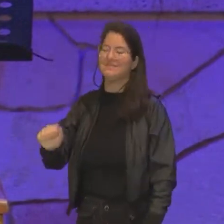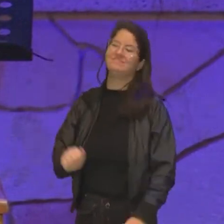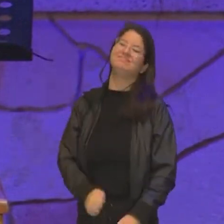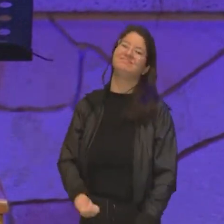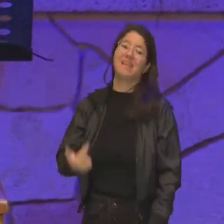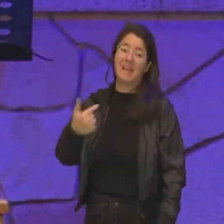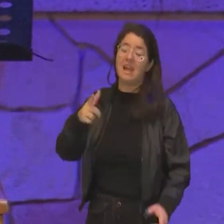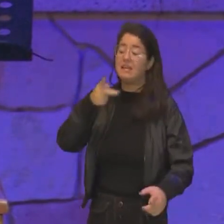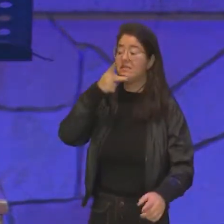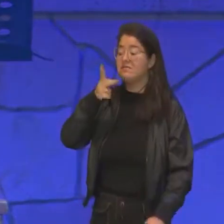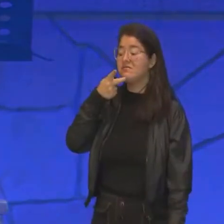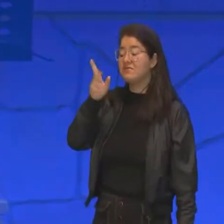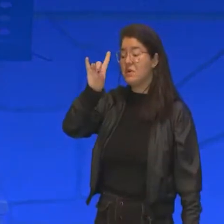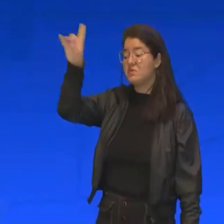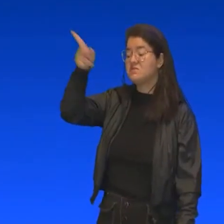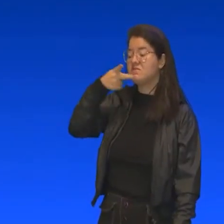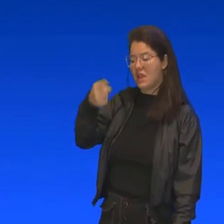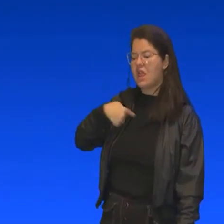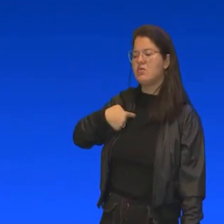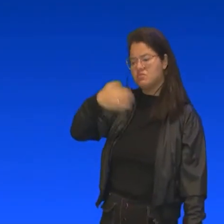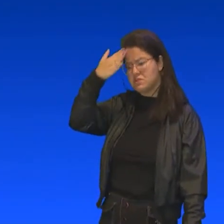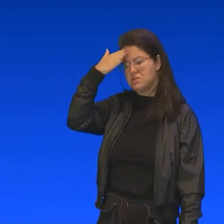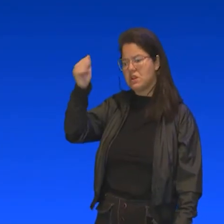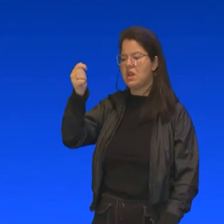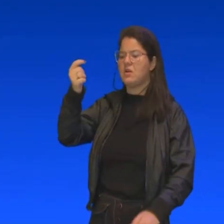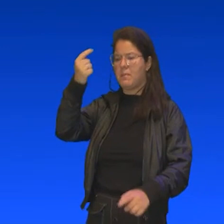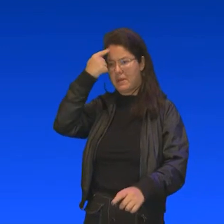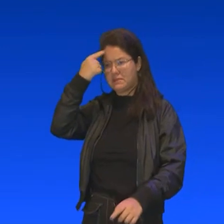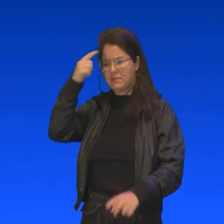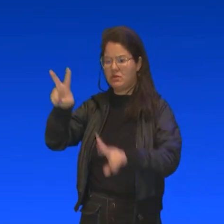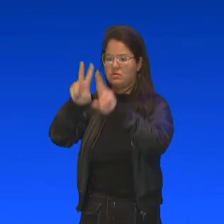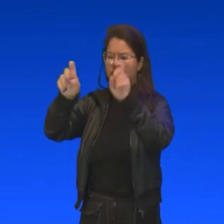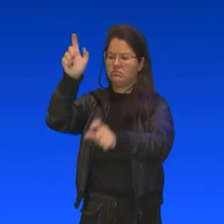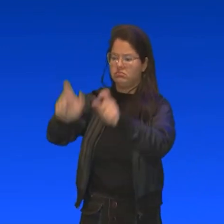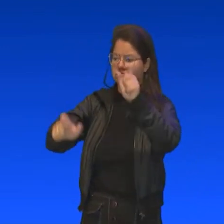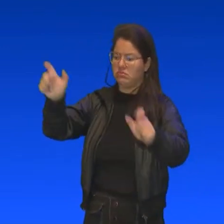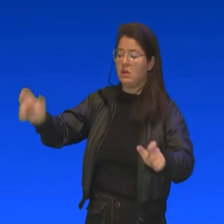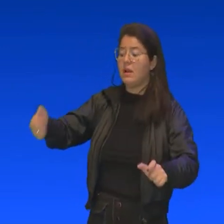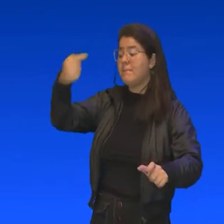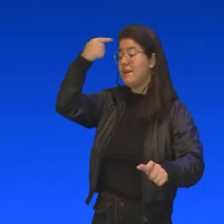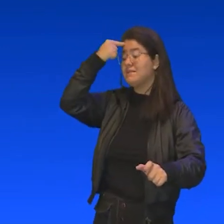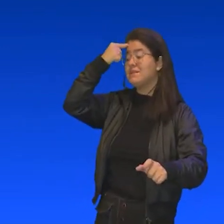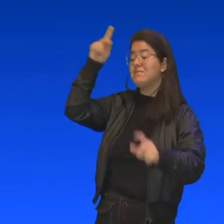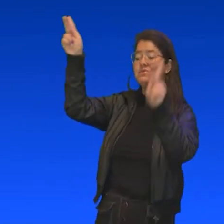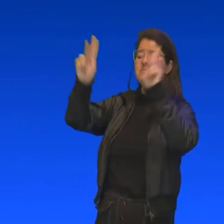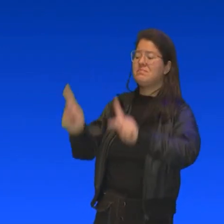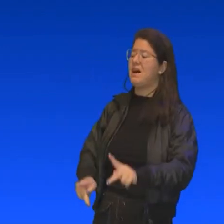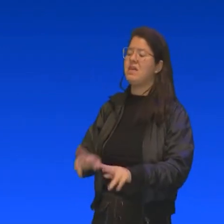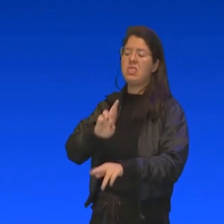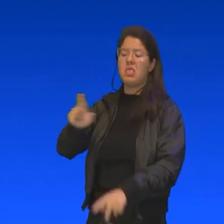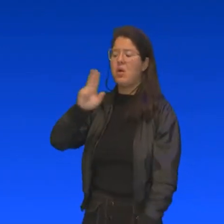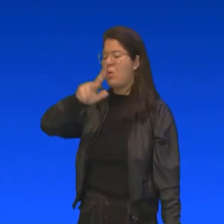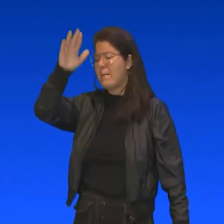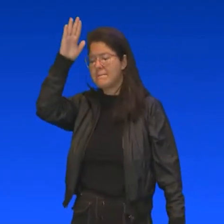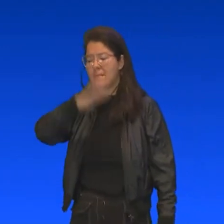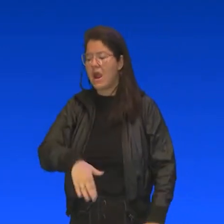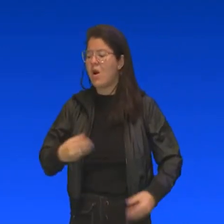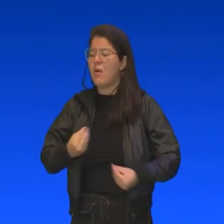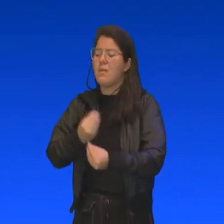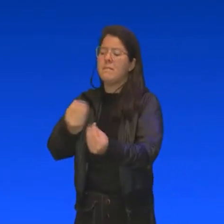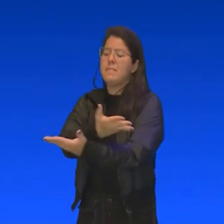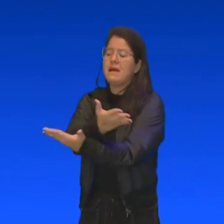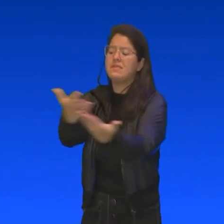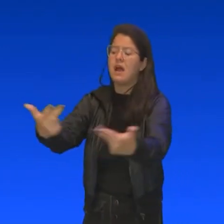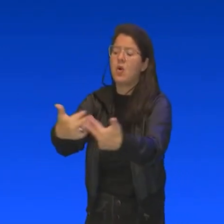Eu é que sei que pensamentos têm a vosso respeito, diz o Senhor, pensamentos de paz e não de mal, para vos dar o fim